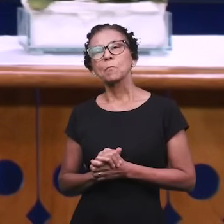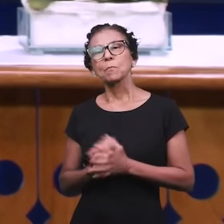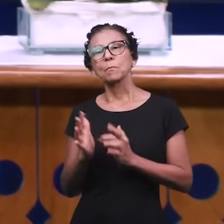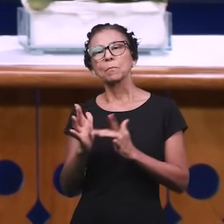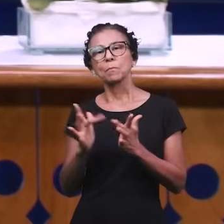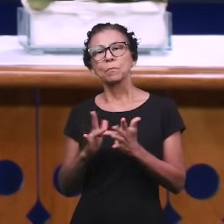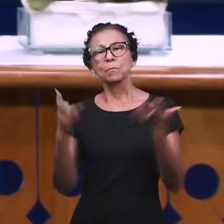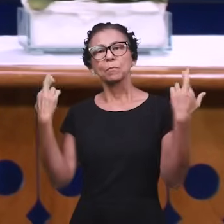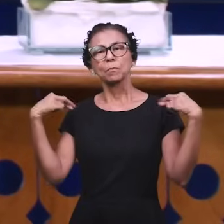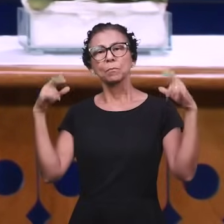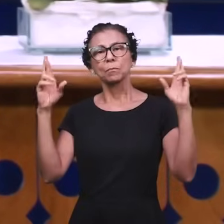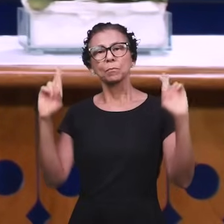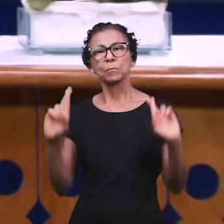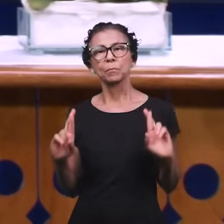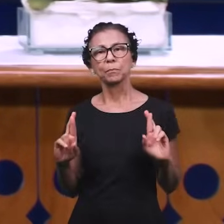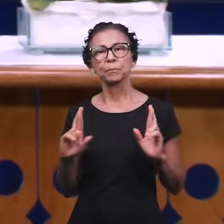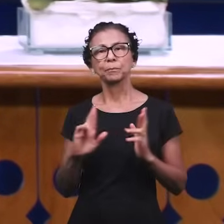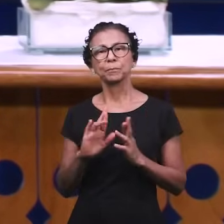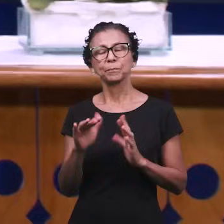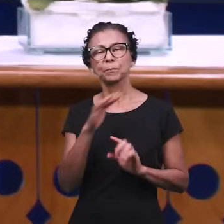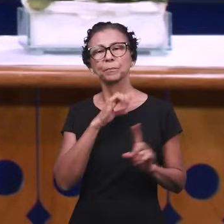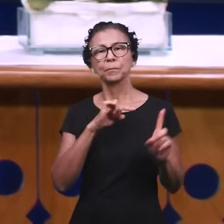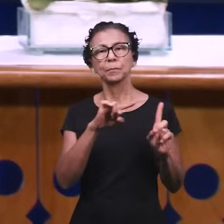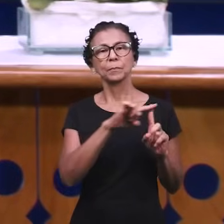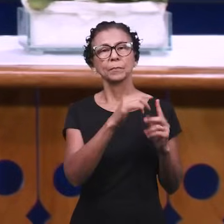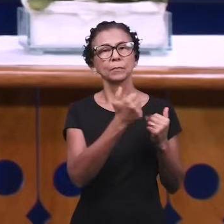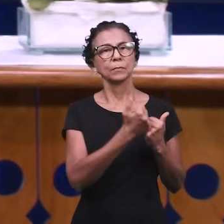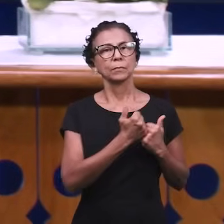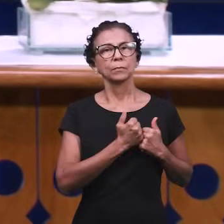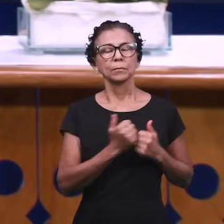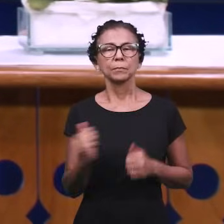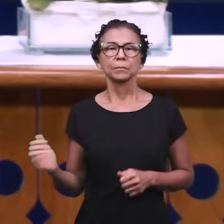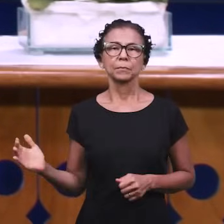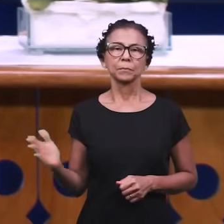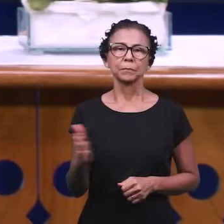vida pela nossa vida. Voltando a Lázaro,